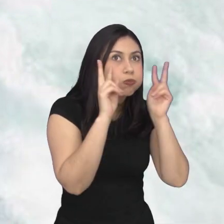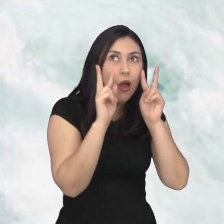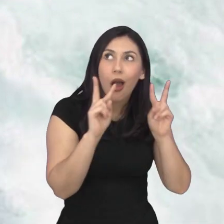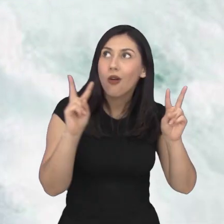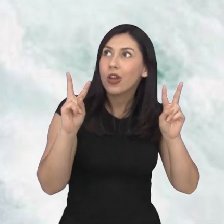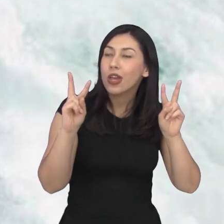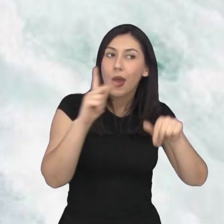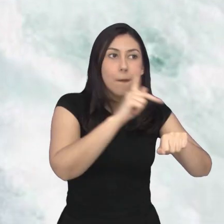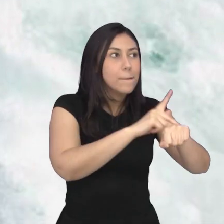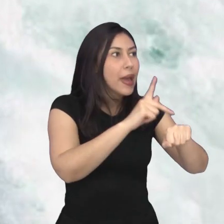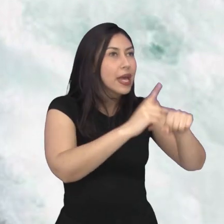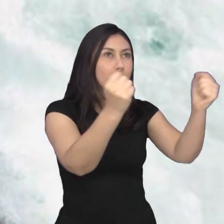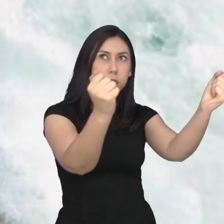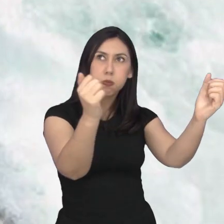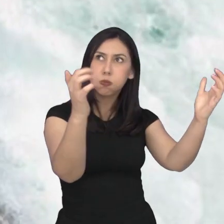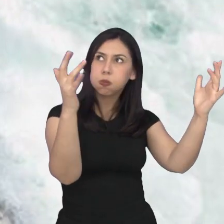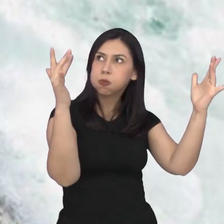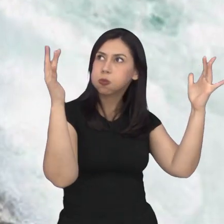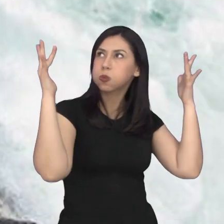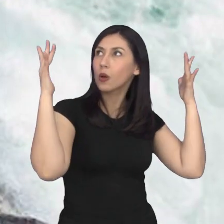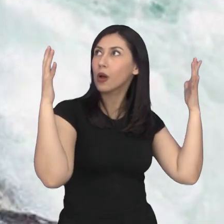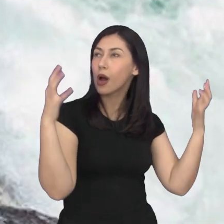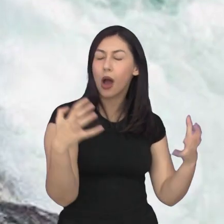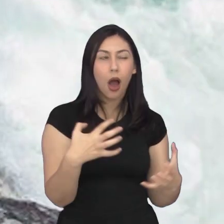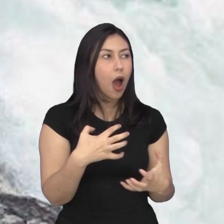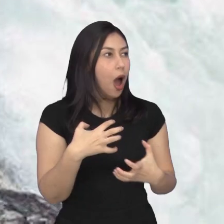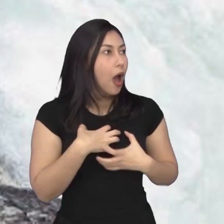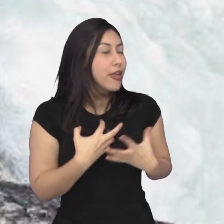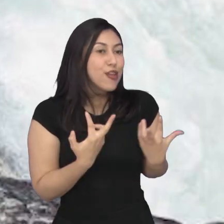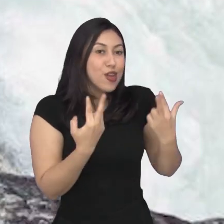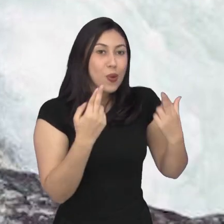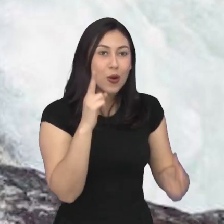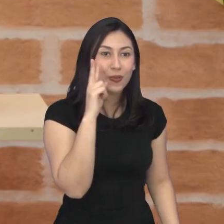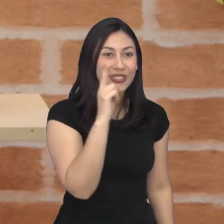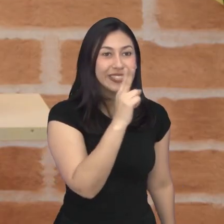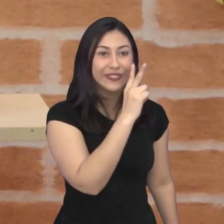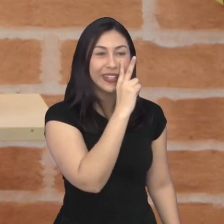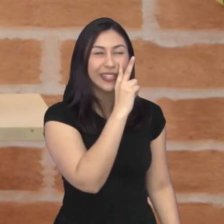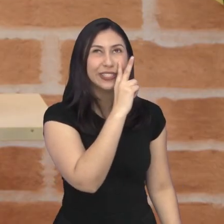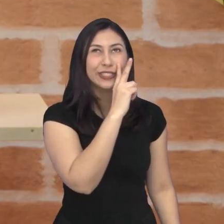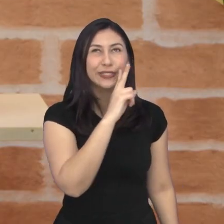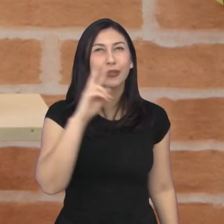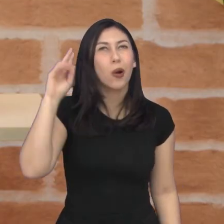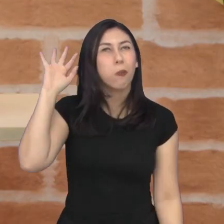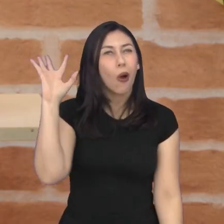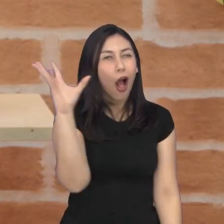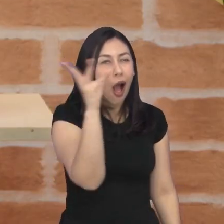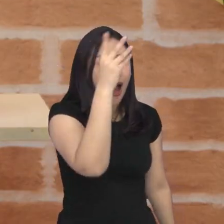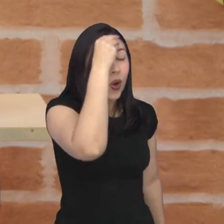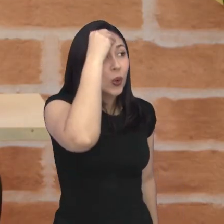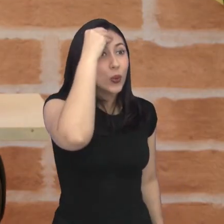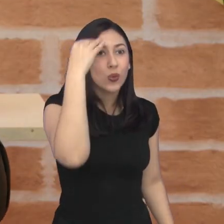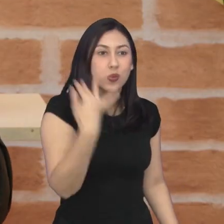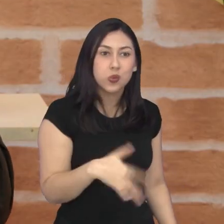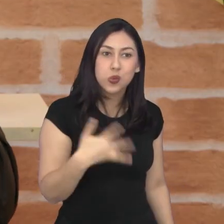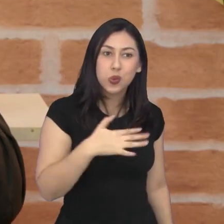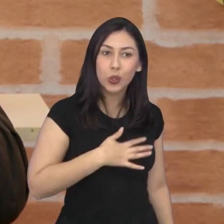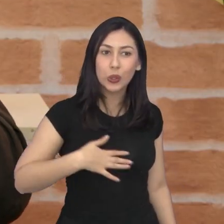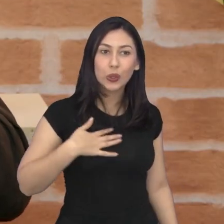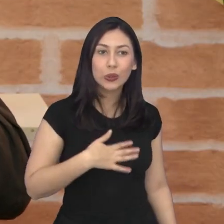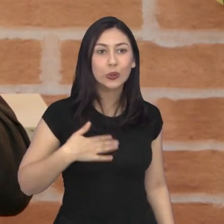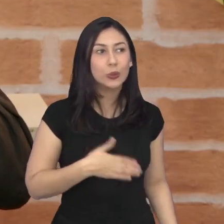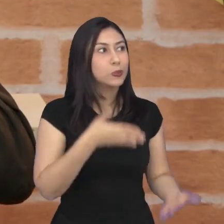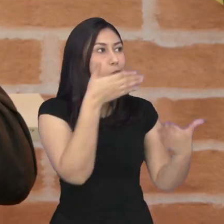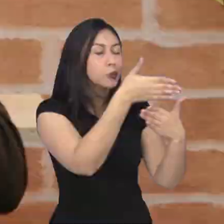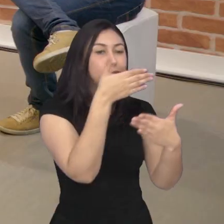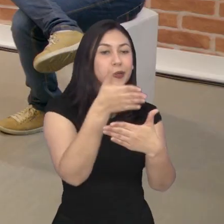as cachoeiras e tal, eu senti como eu estava na minha casa, tinha voltado, né? E isso foi muito familiar para mim, então percorrer esses